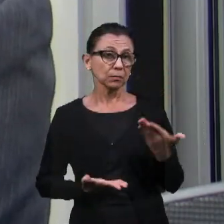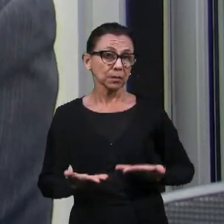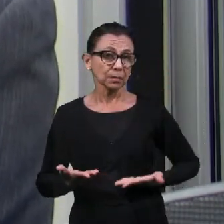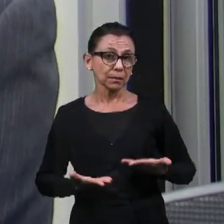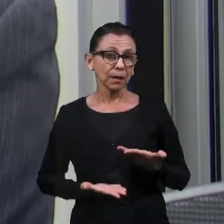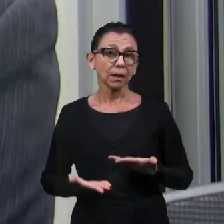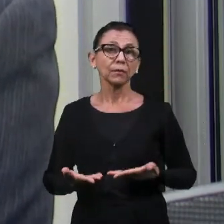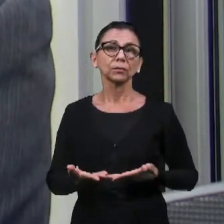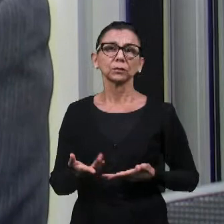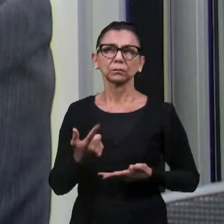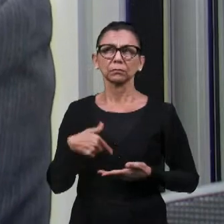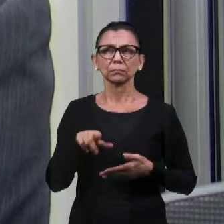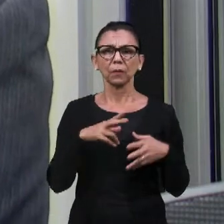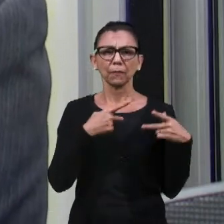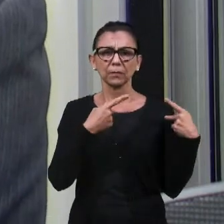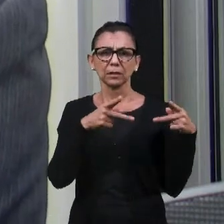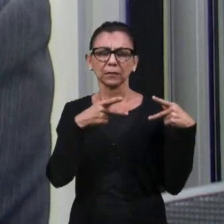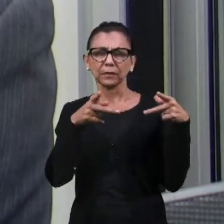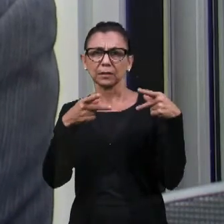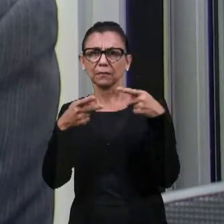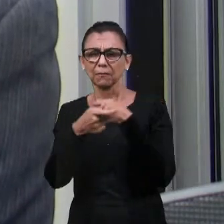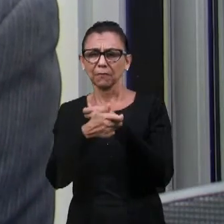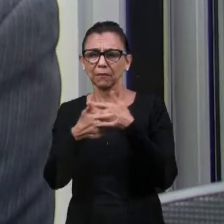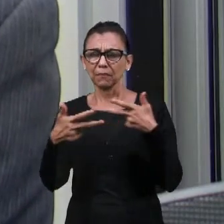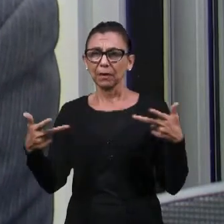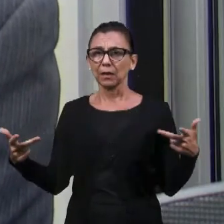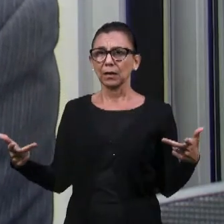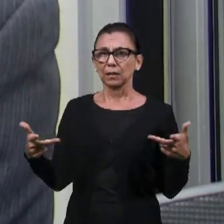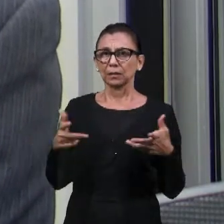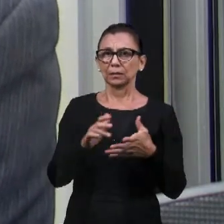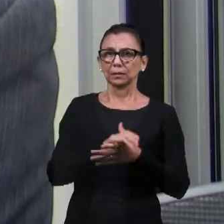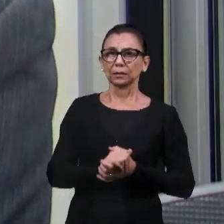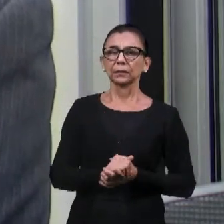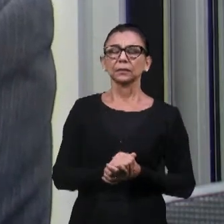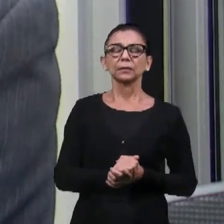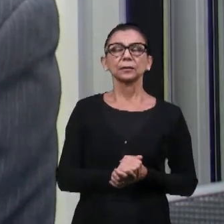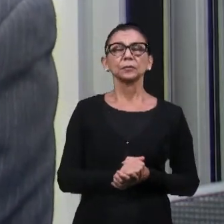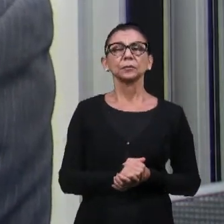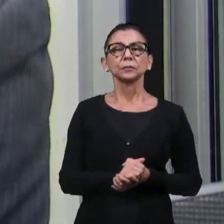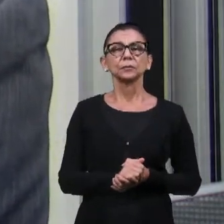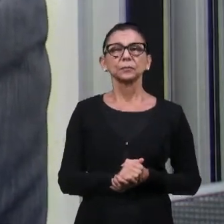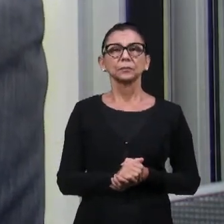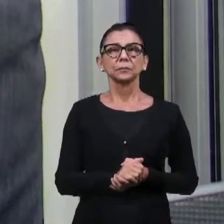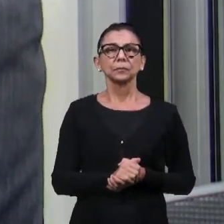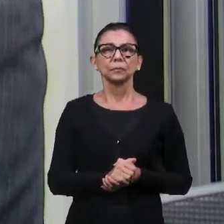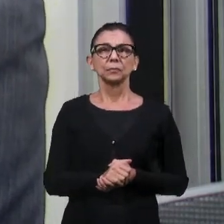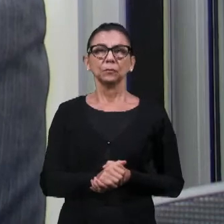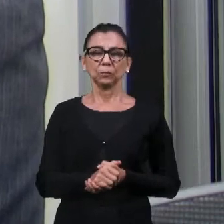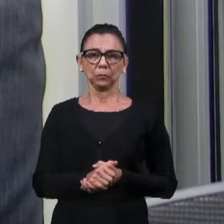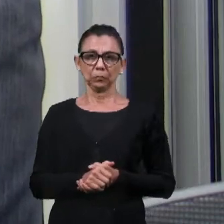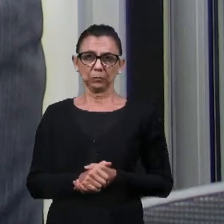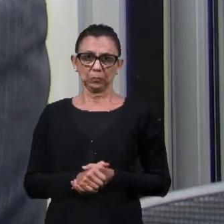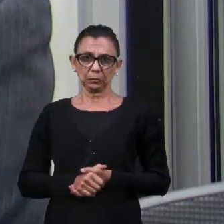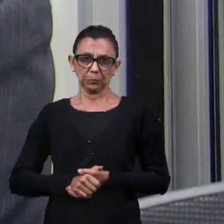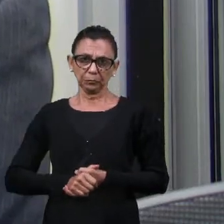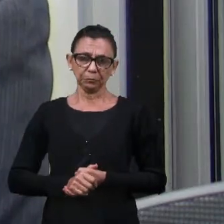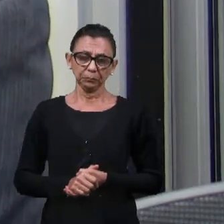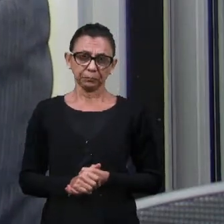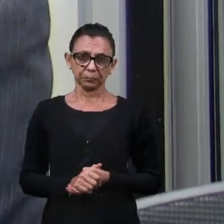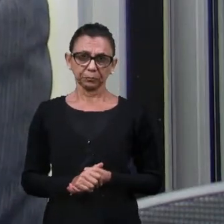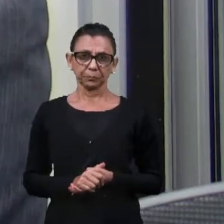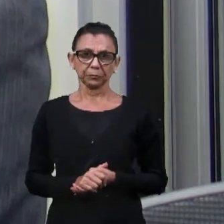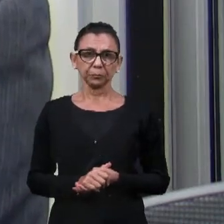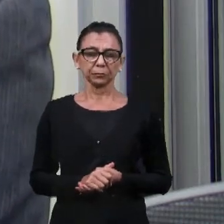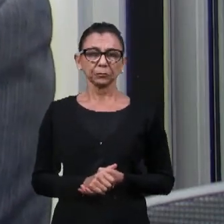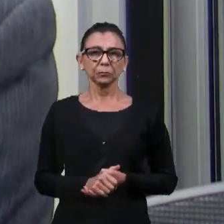visitas, né? Só na igreja de Castelândia, que estamos pastor, já dando sequência já ao ministério do